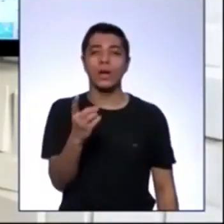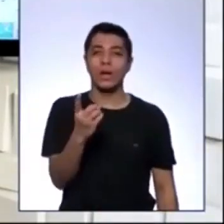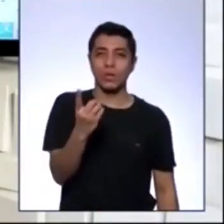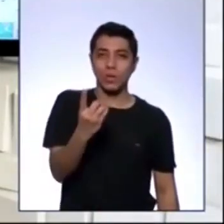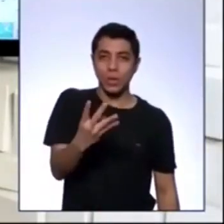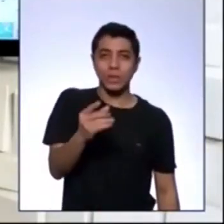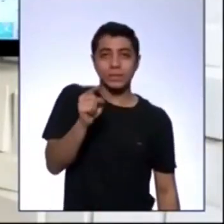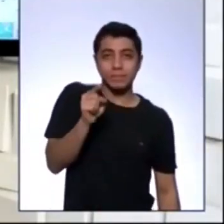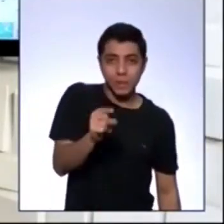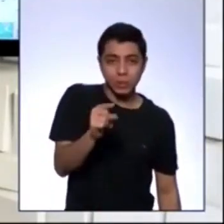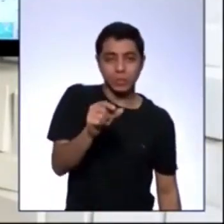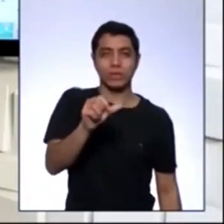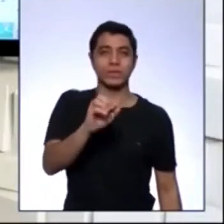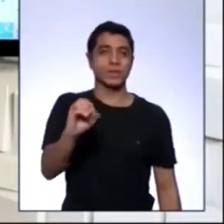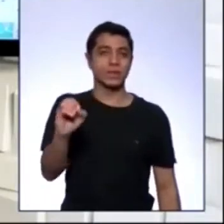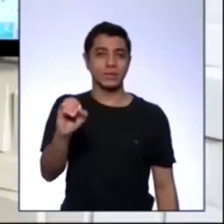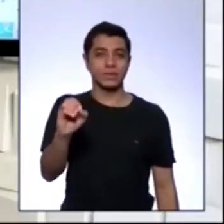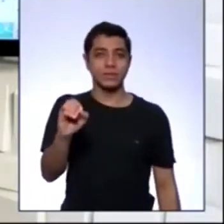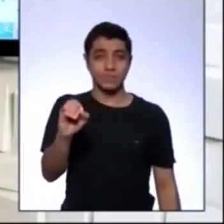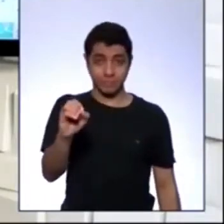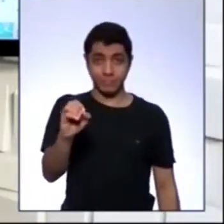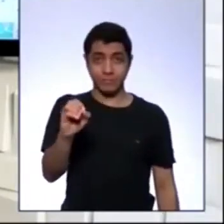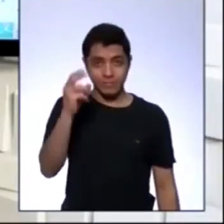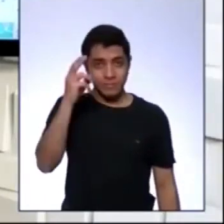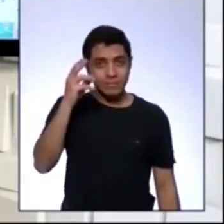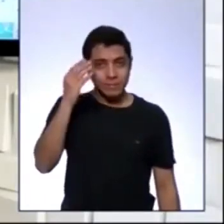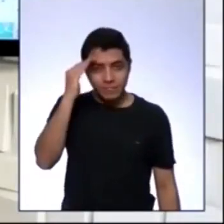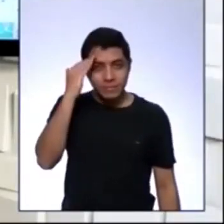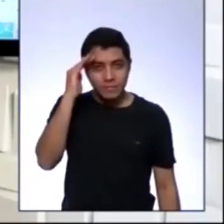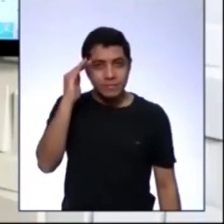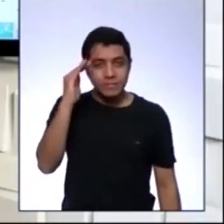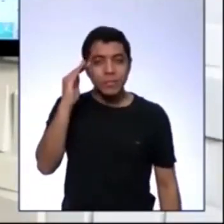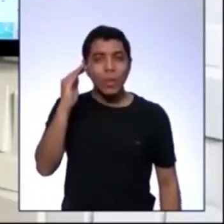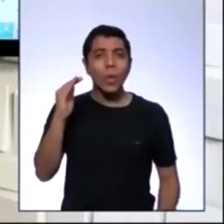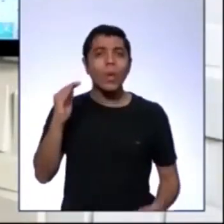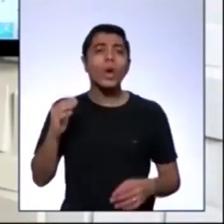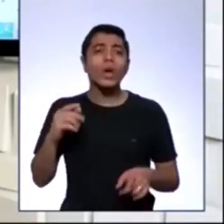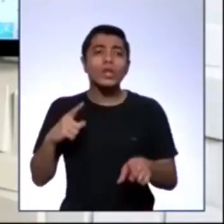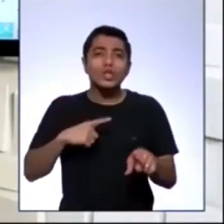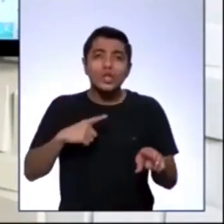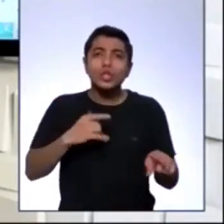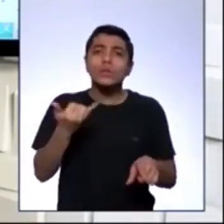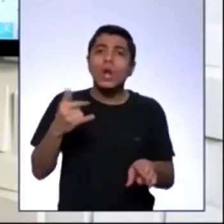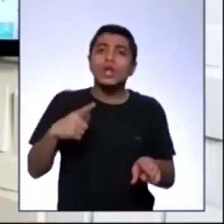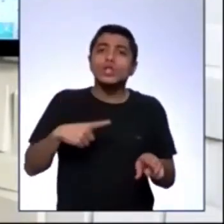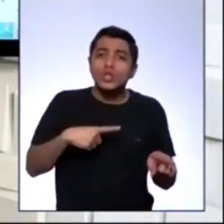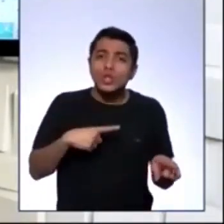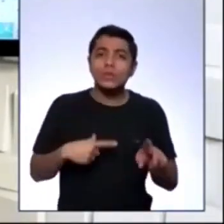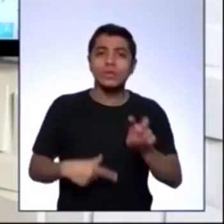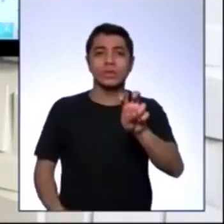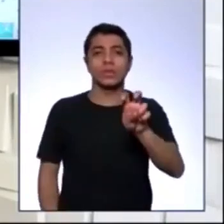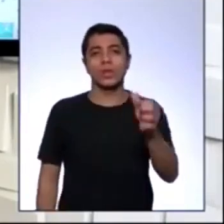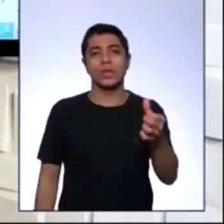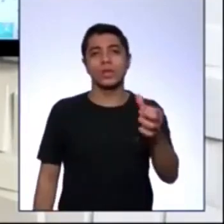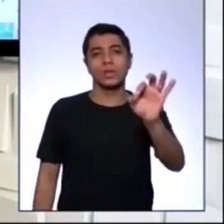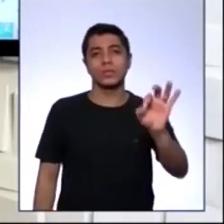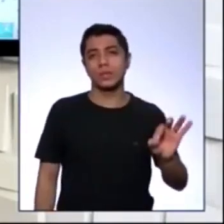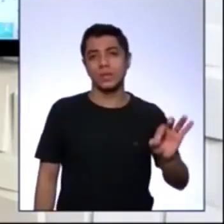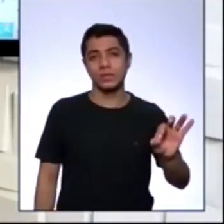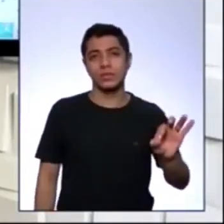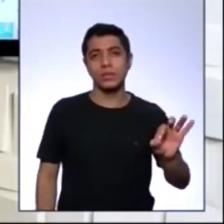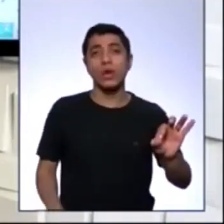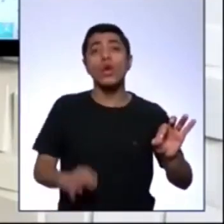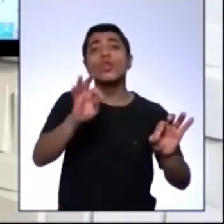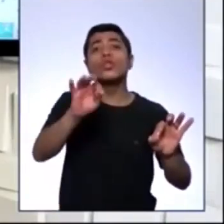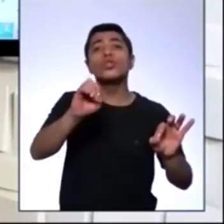14.900 quantos tem celular quanto 56 por cento então 56 por